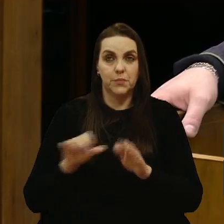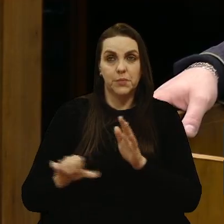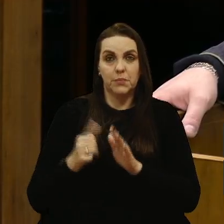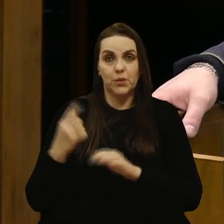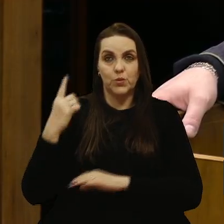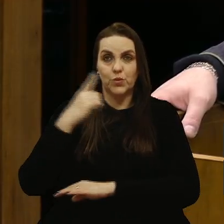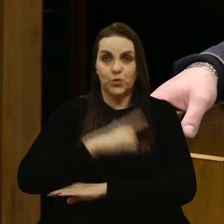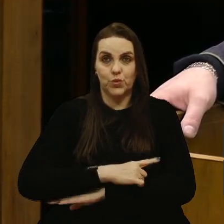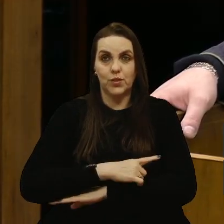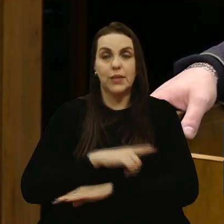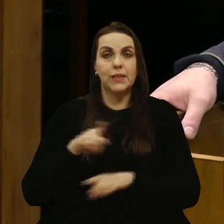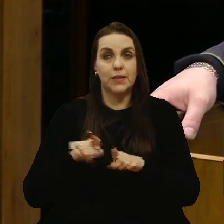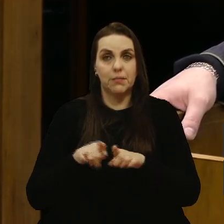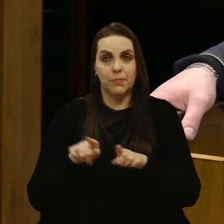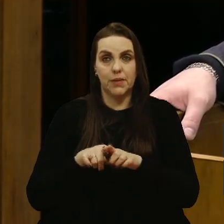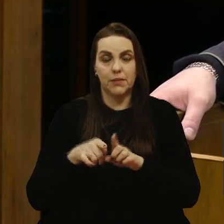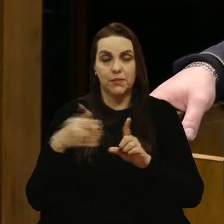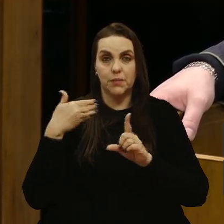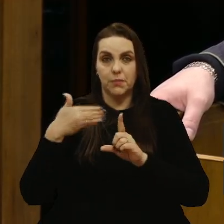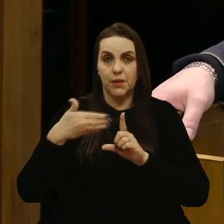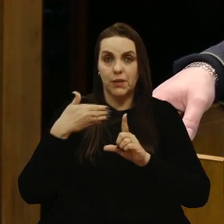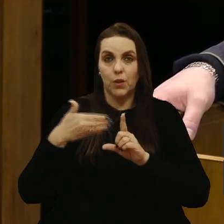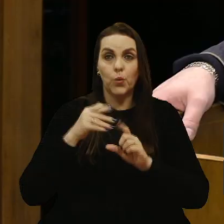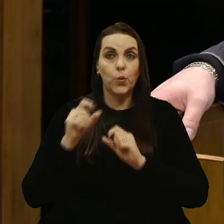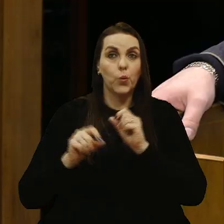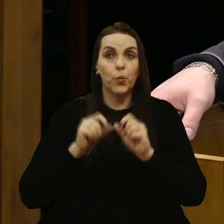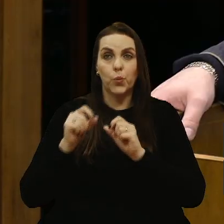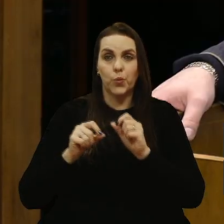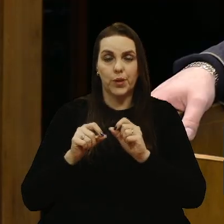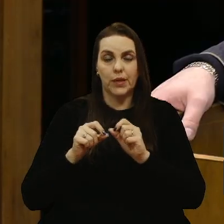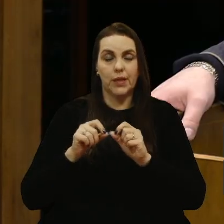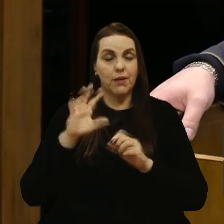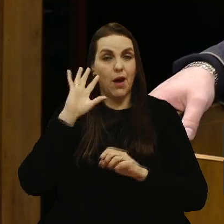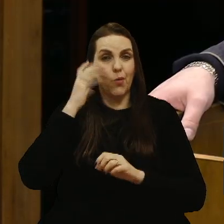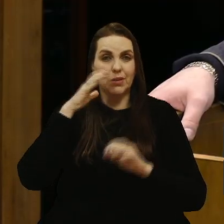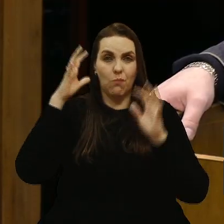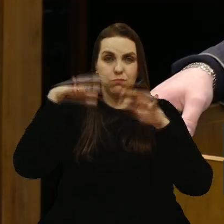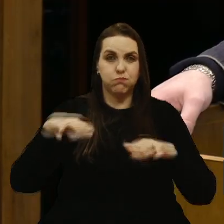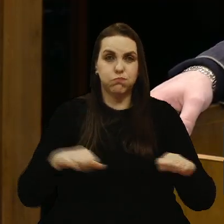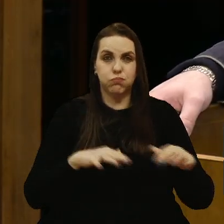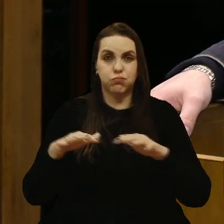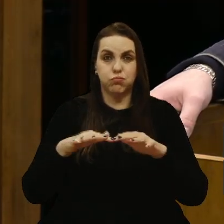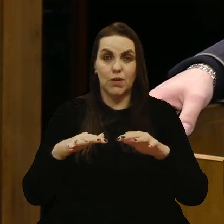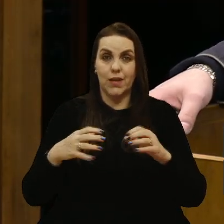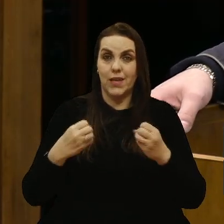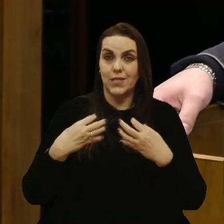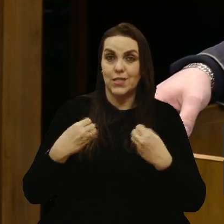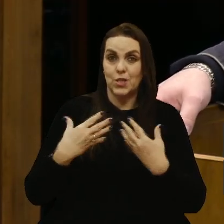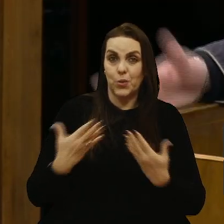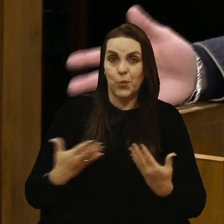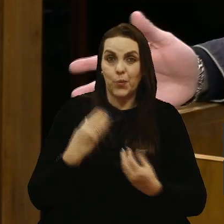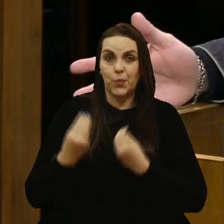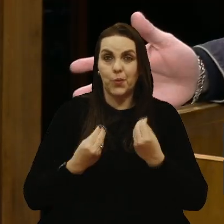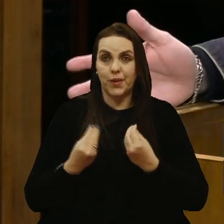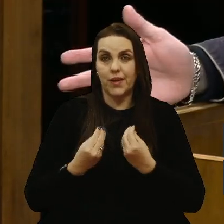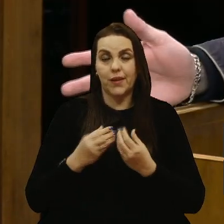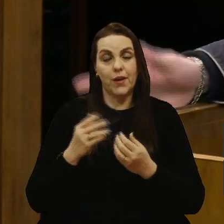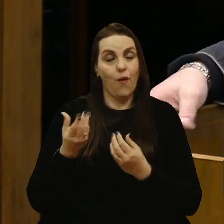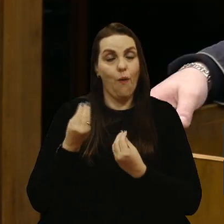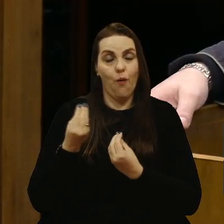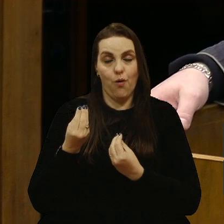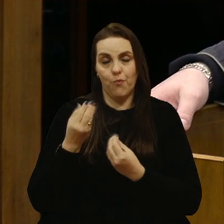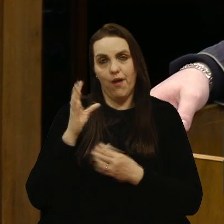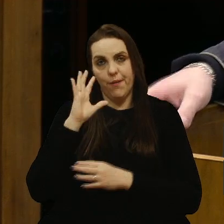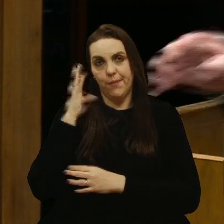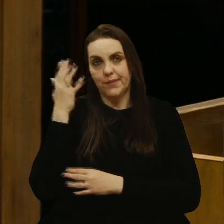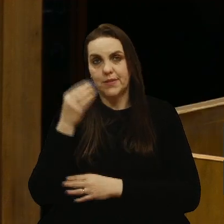referente também ao painel, o que os grandes desastres ensinam, que abordaram lições deixadas pelas enchentes,